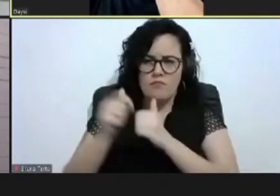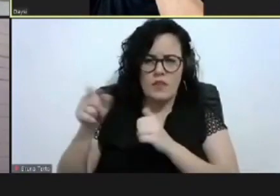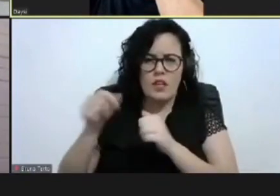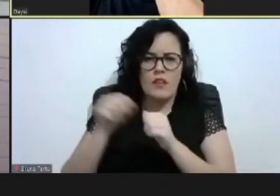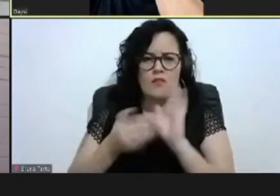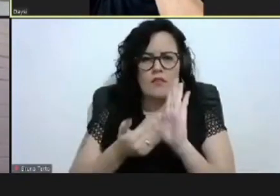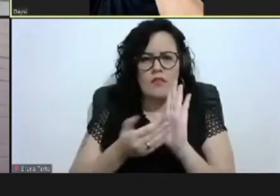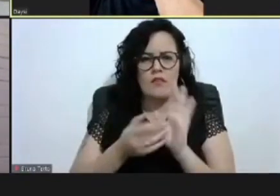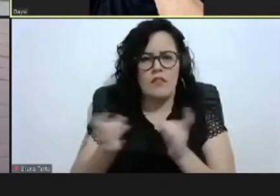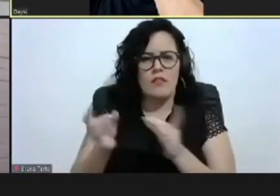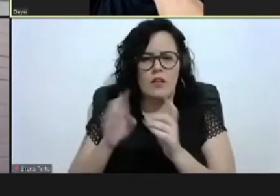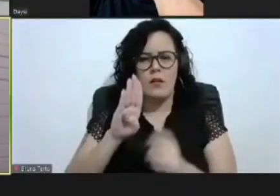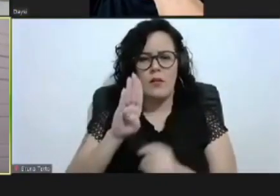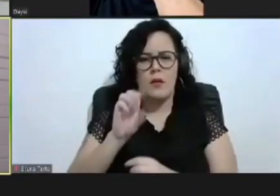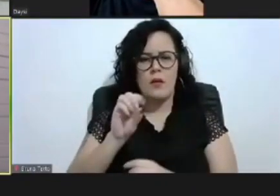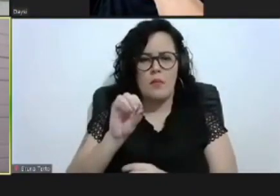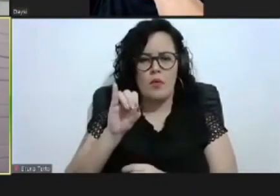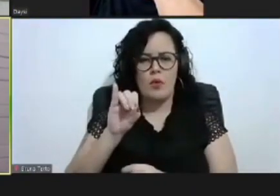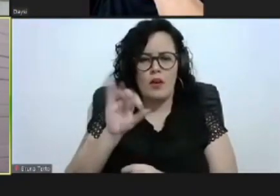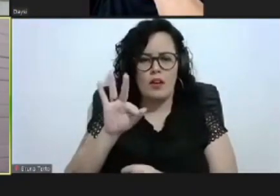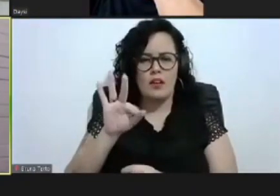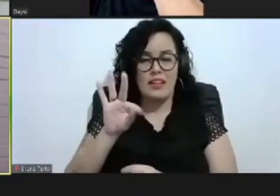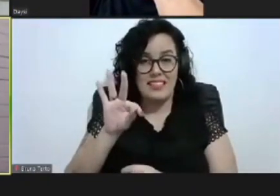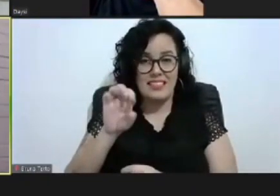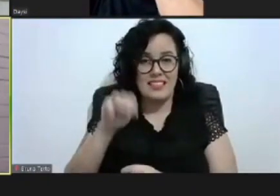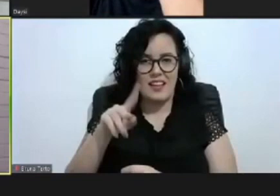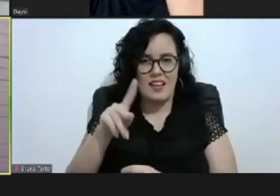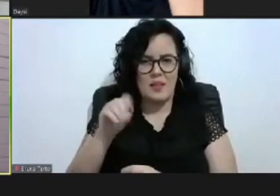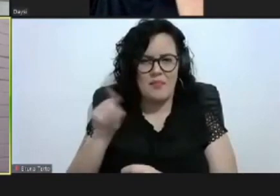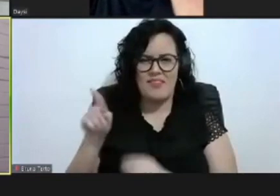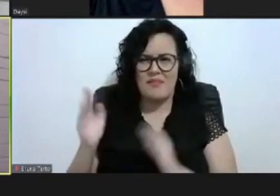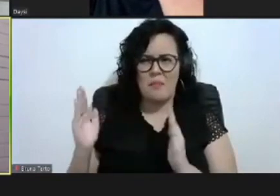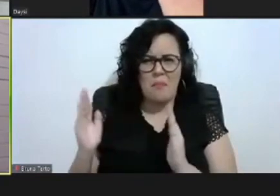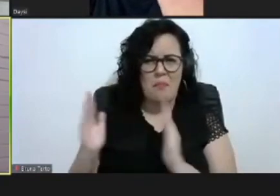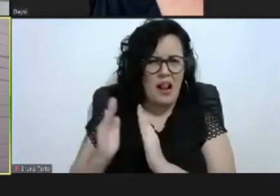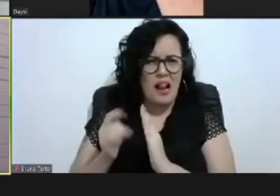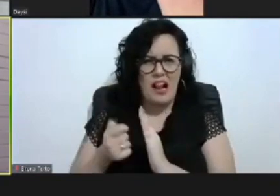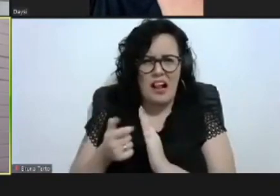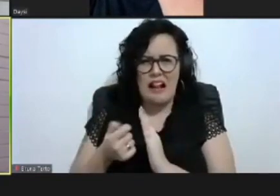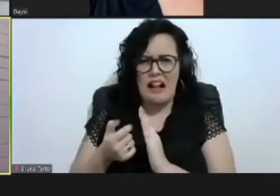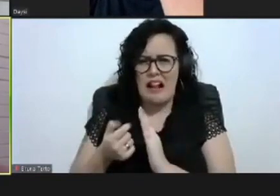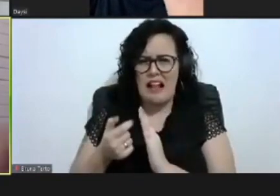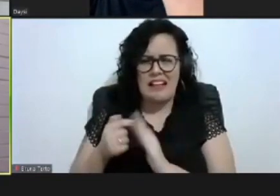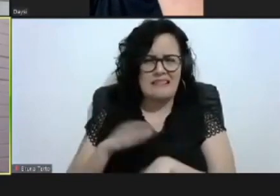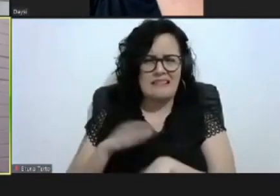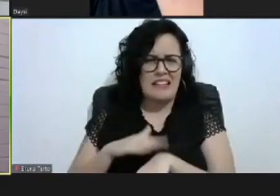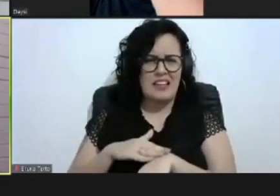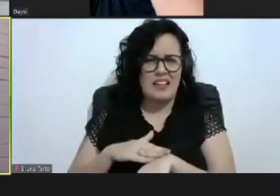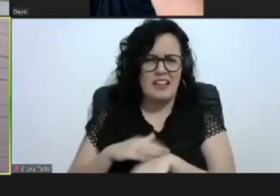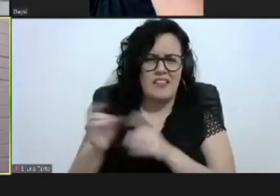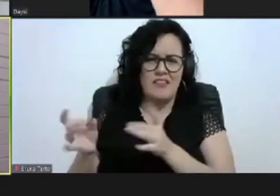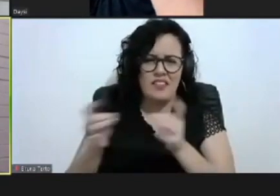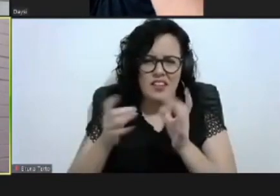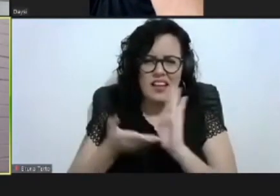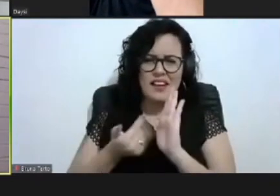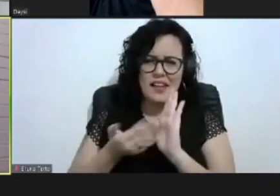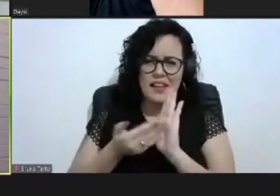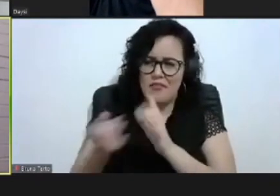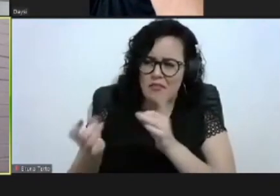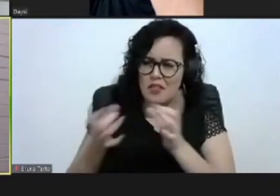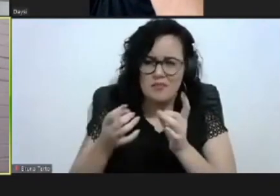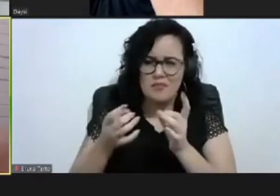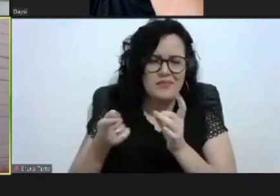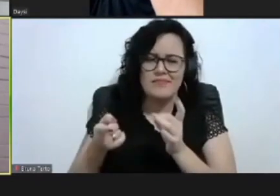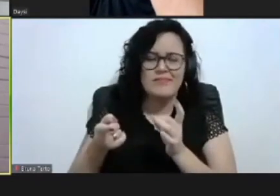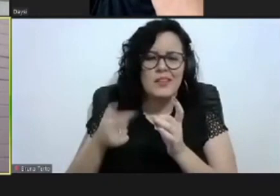Boitempo, naquela altura. Ela teve uma vida curta, os livros, eles publicavam Mao Tse Tung, livros, e os livros, na maioria das